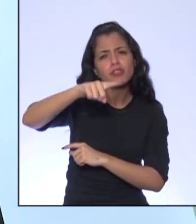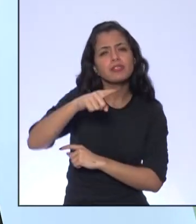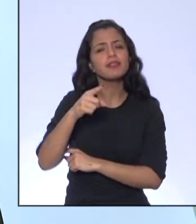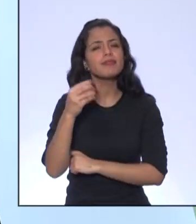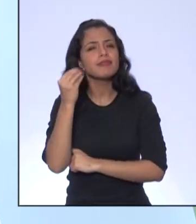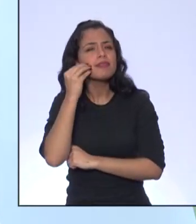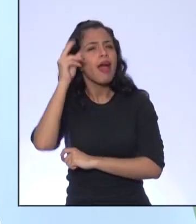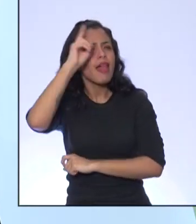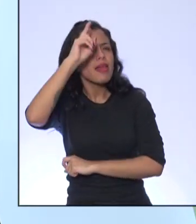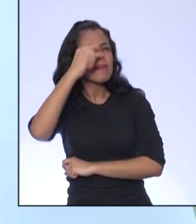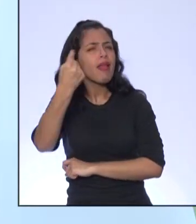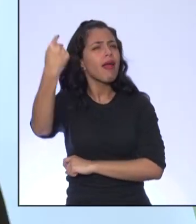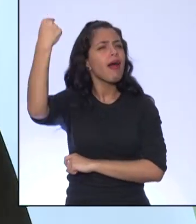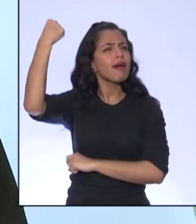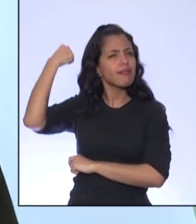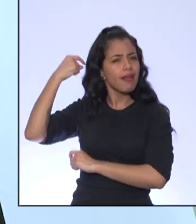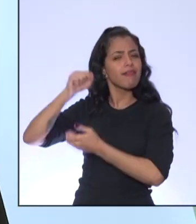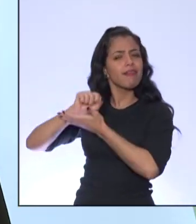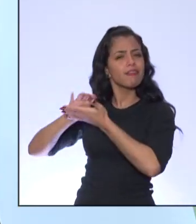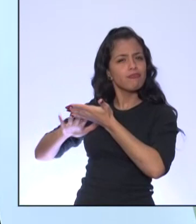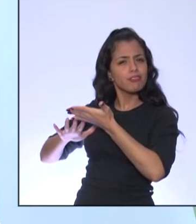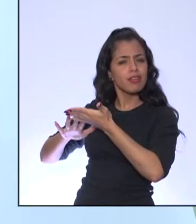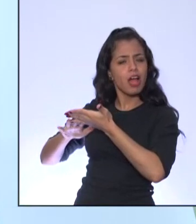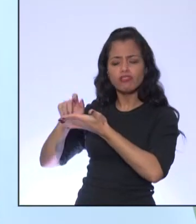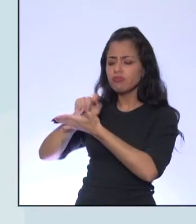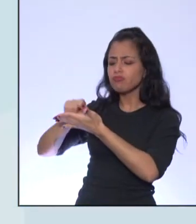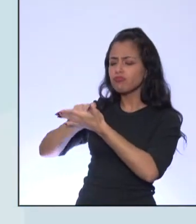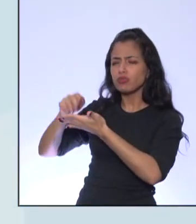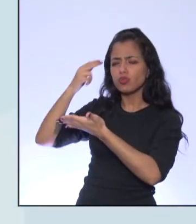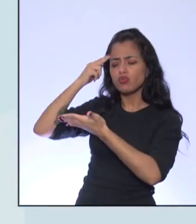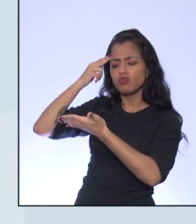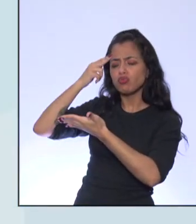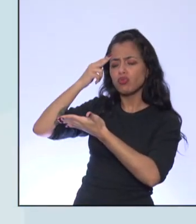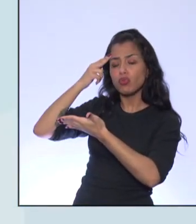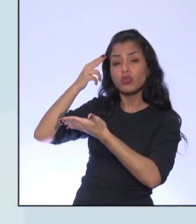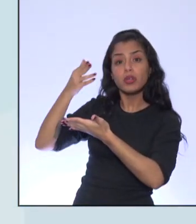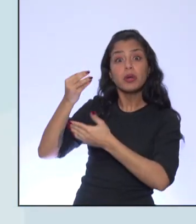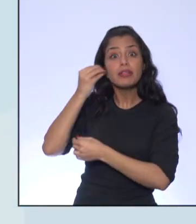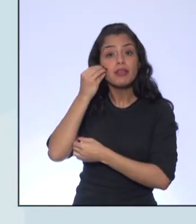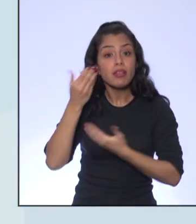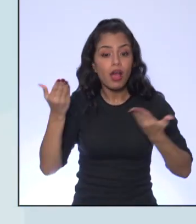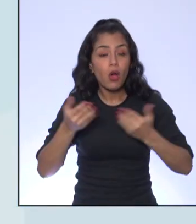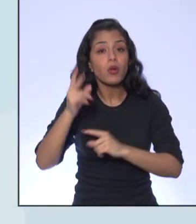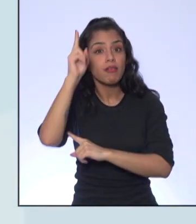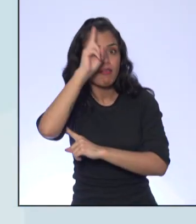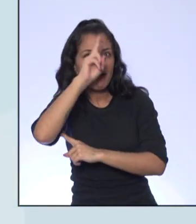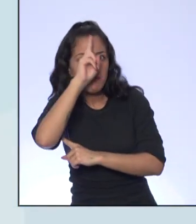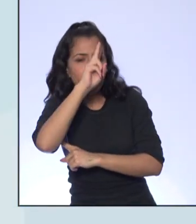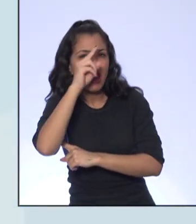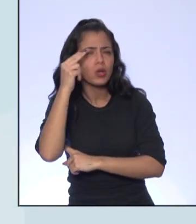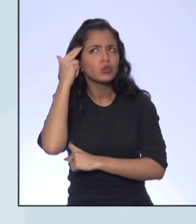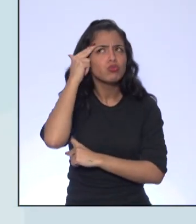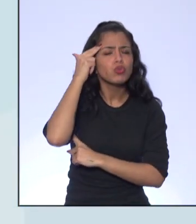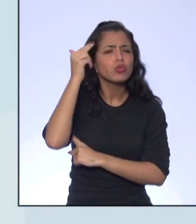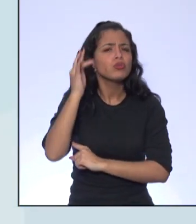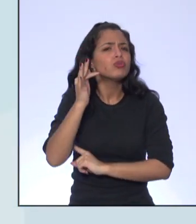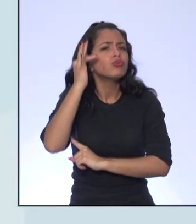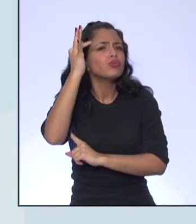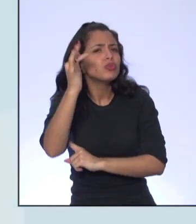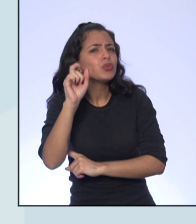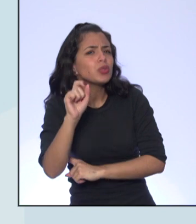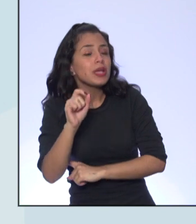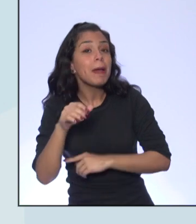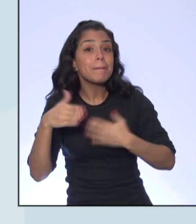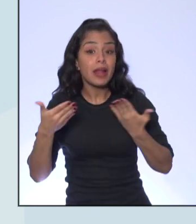o que vocês colocaram lá no sonho de vocês, qual era o sonho de vocês, para daqui a pouco comentarem